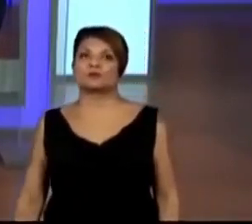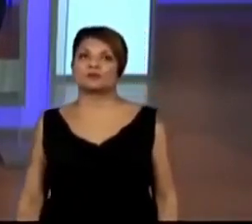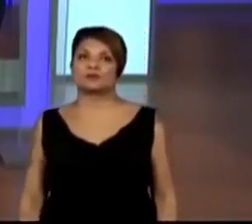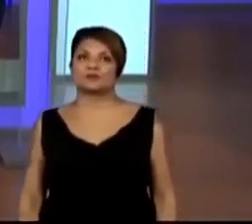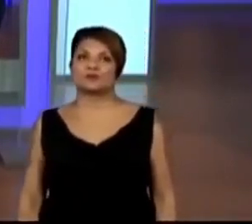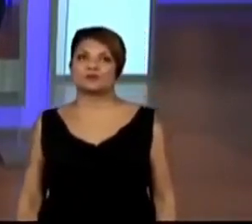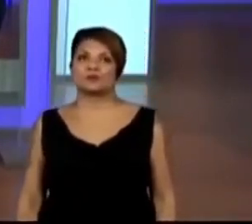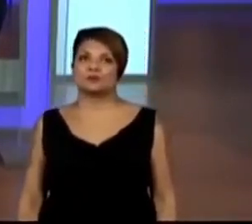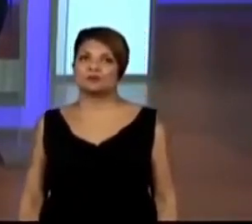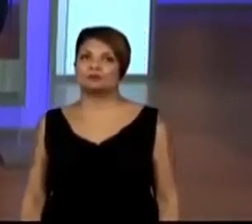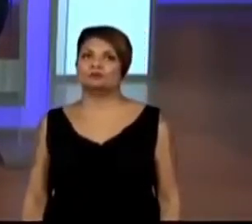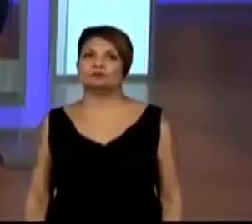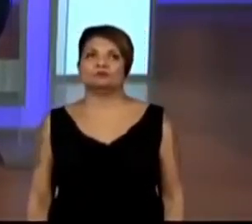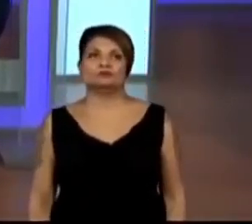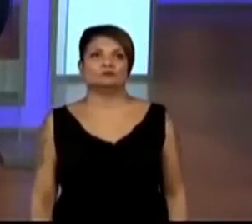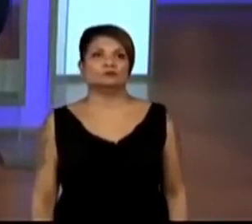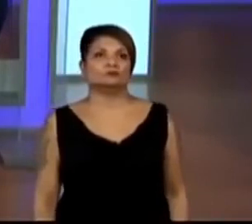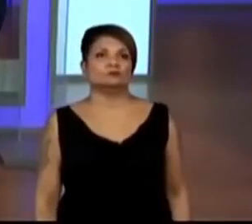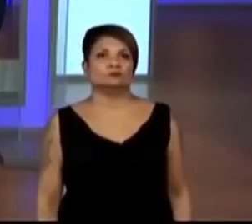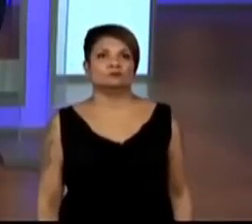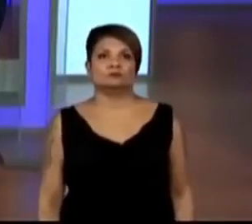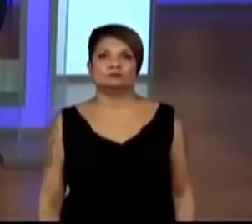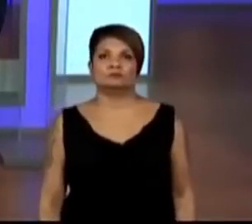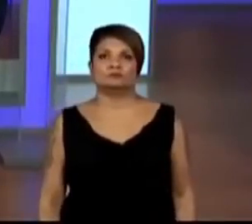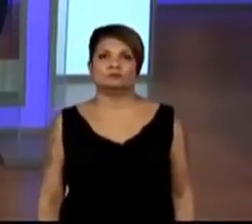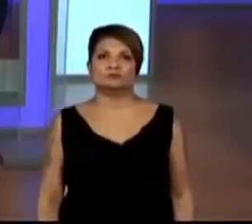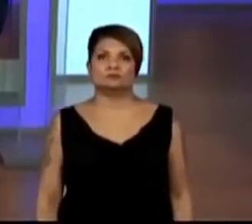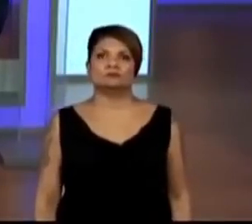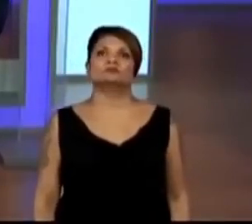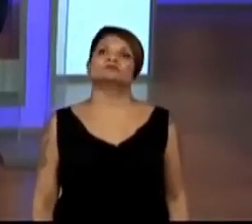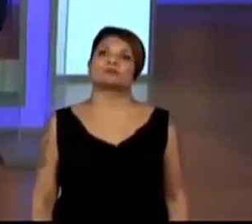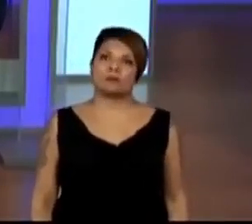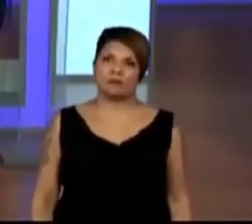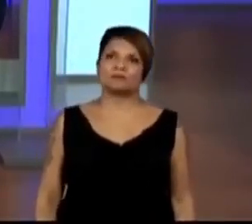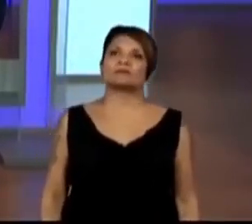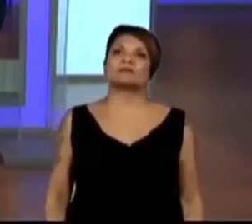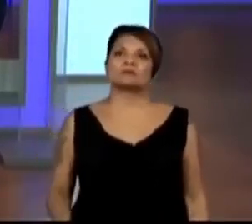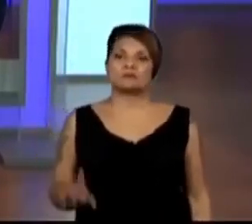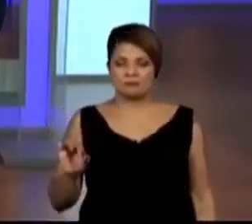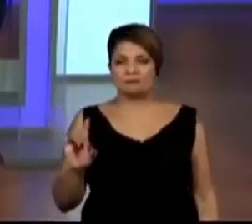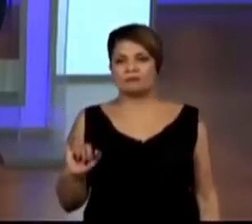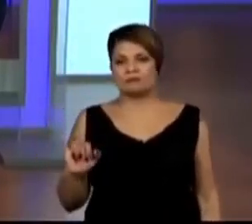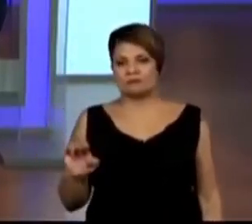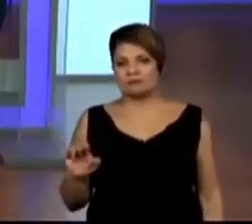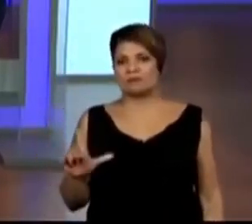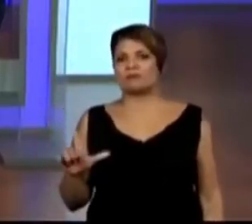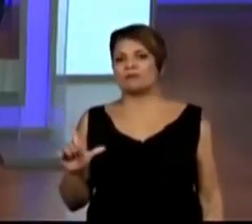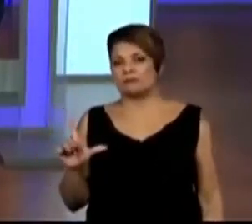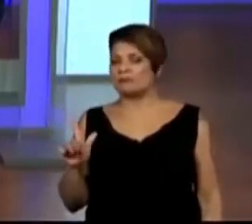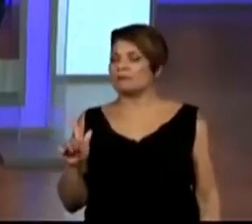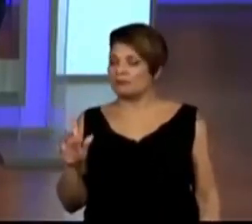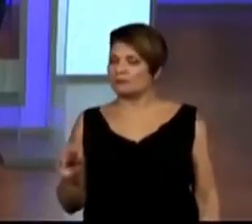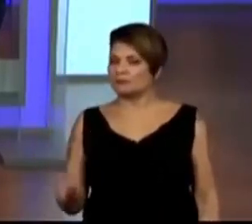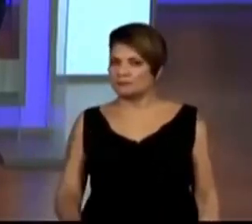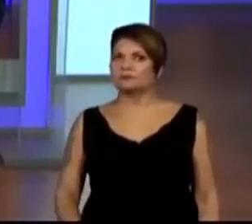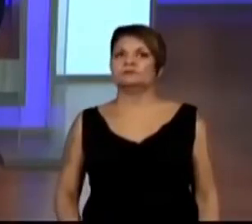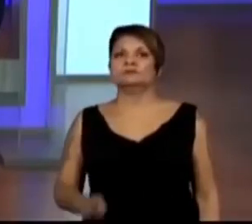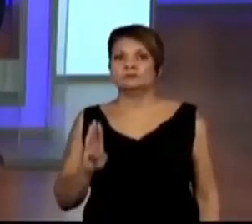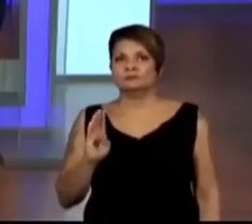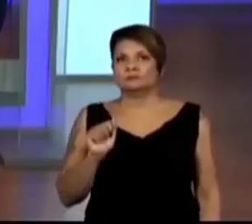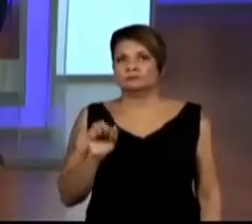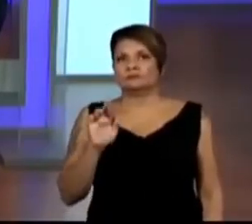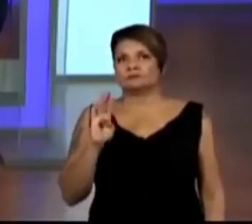54. Eu preciso entender. Do Diego. A Bárbara falou que era do Diego. Isso. Bárbara,